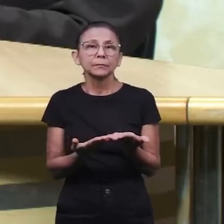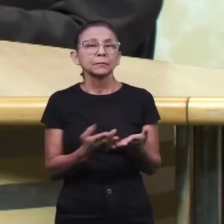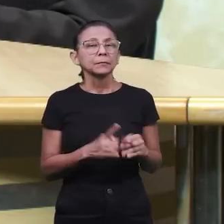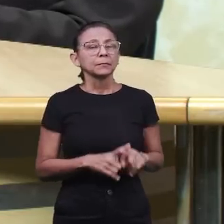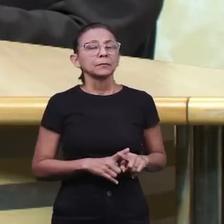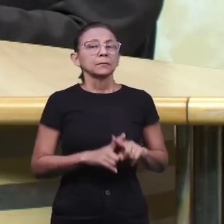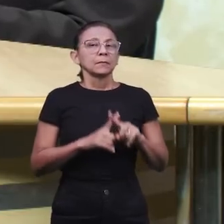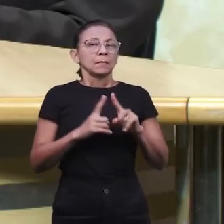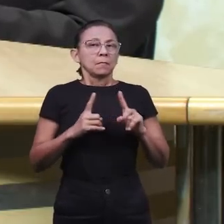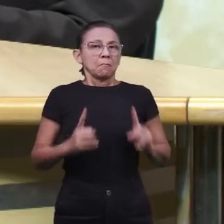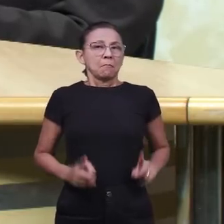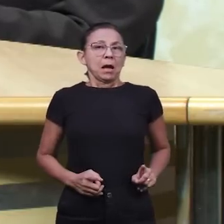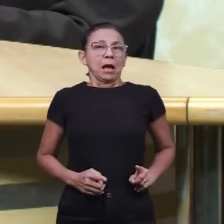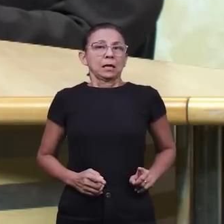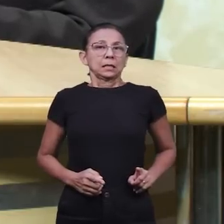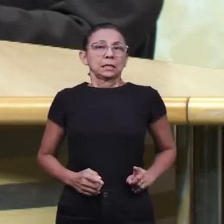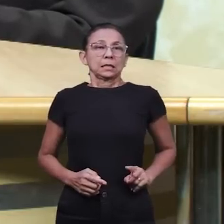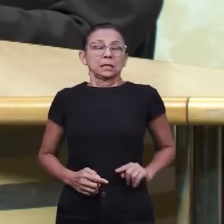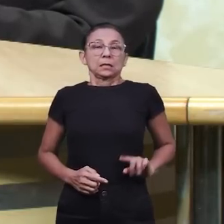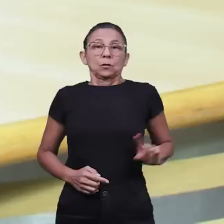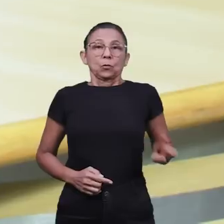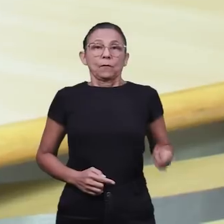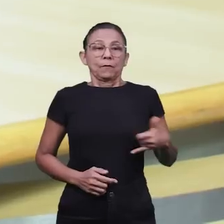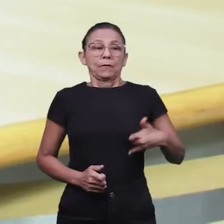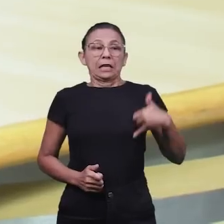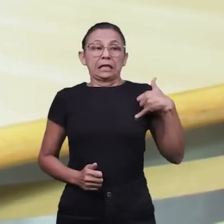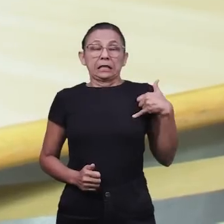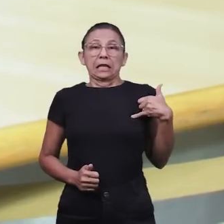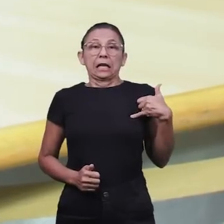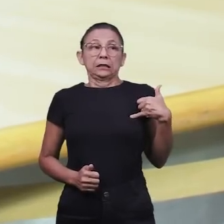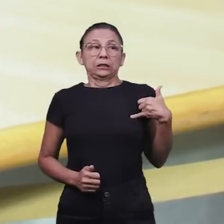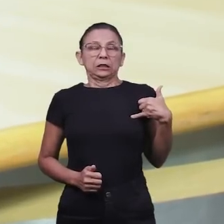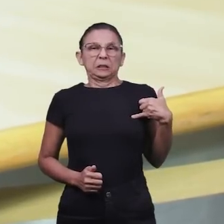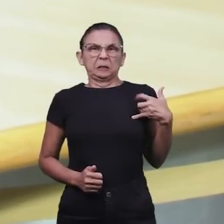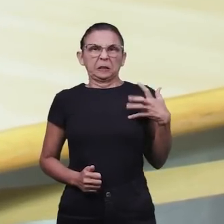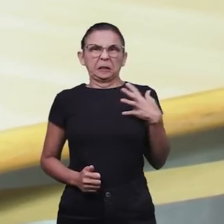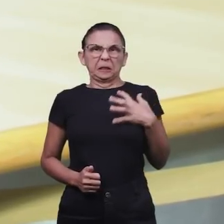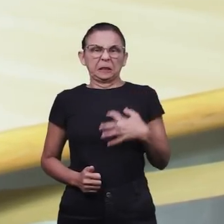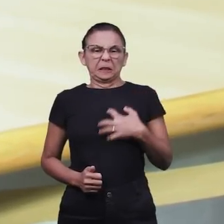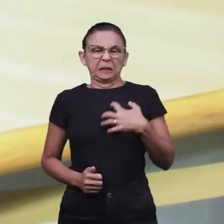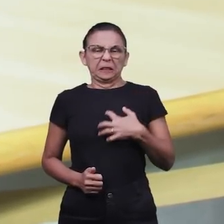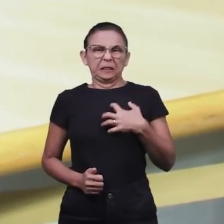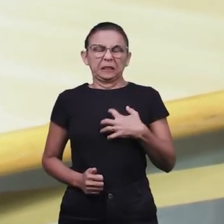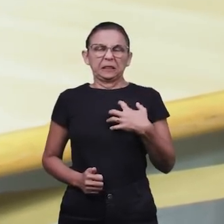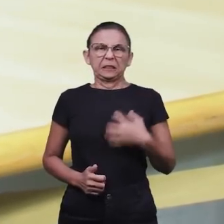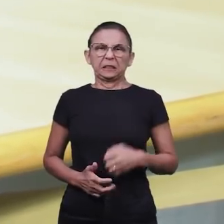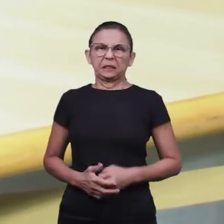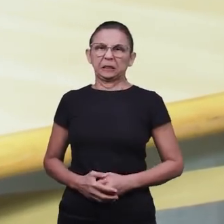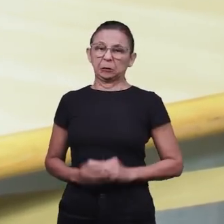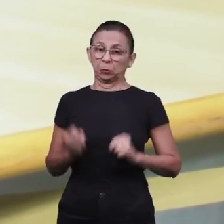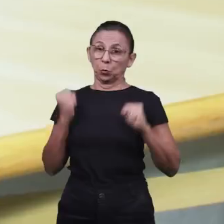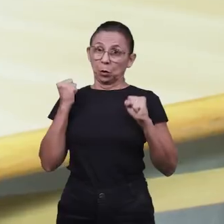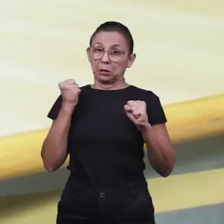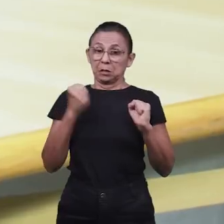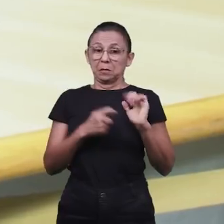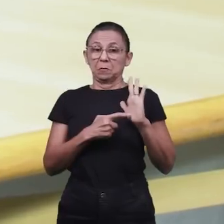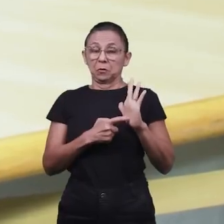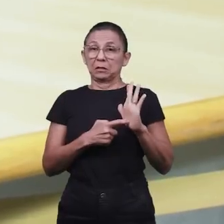O homem endeusado vira uma fera, não é? E o servo de Deus,